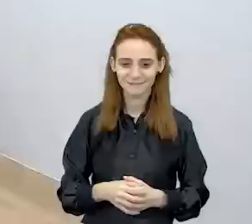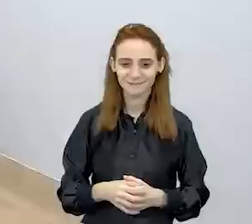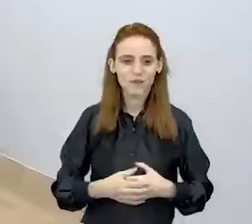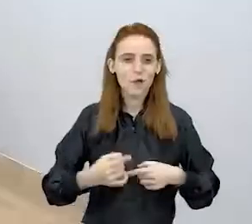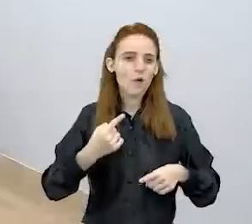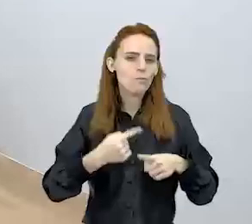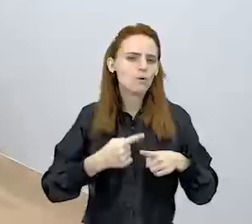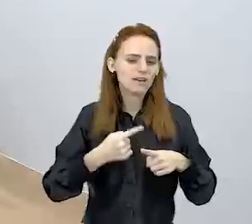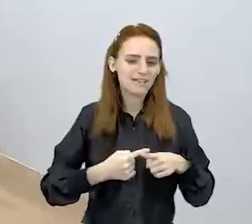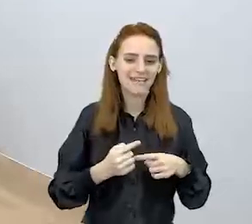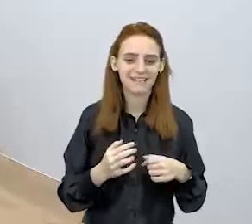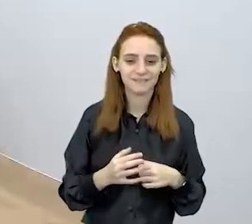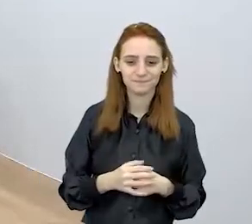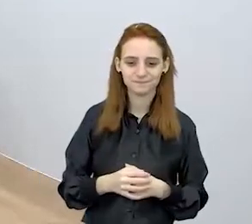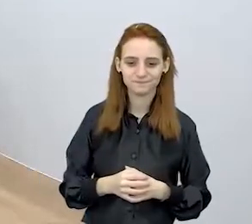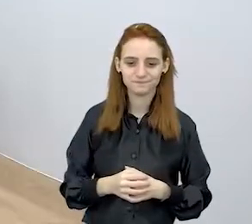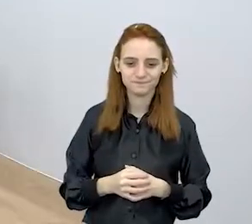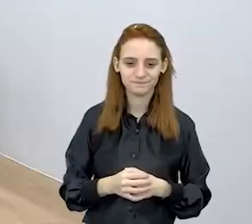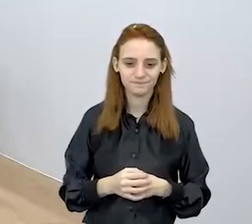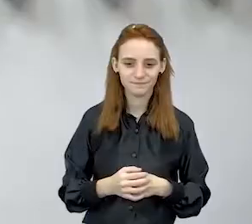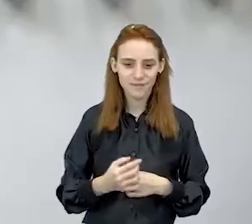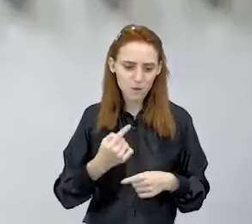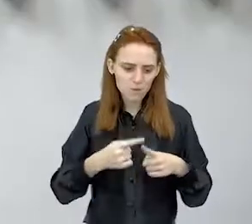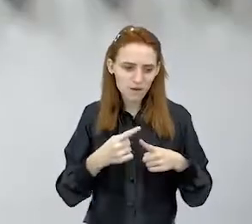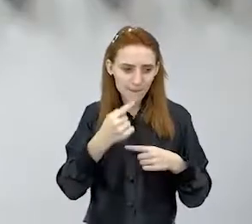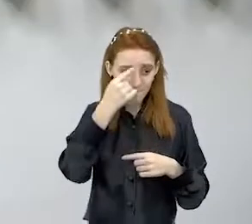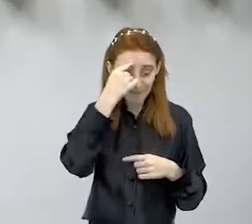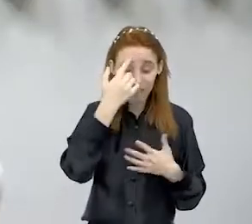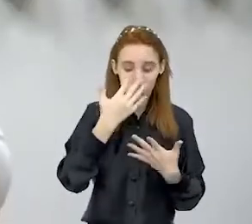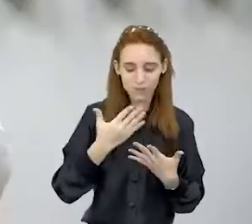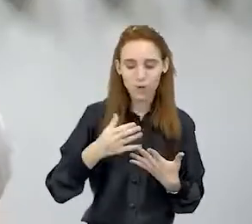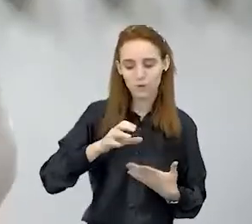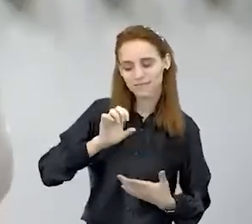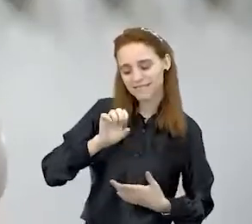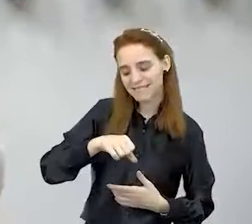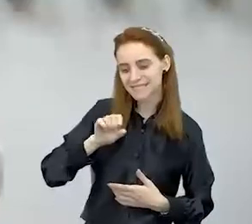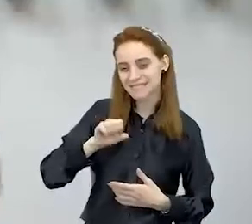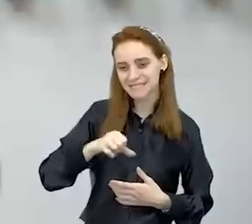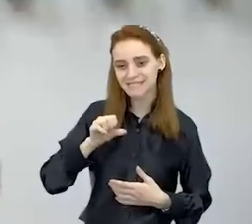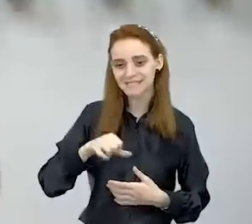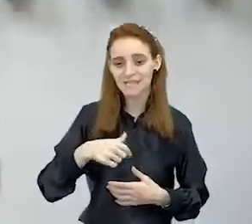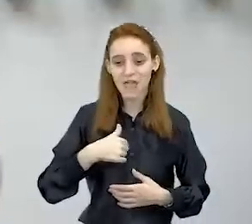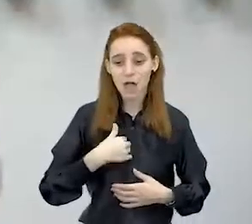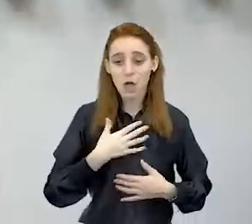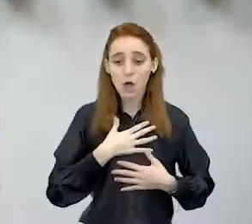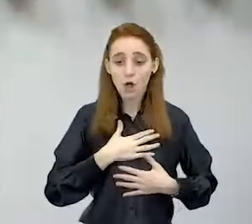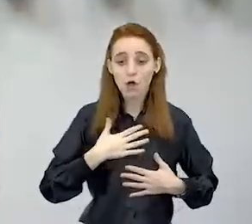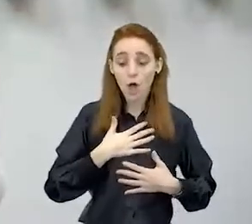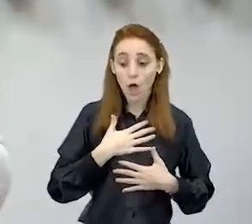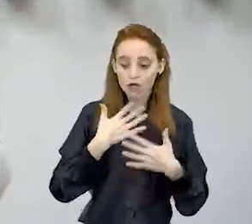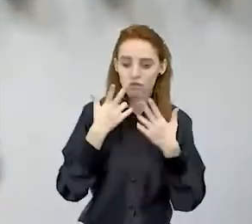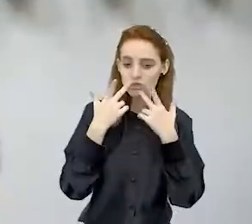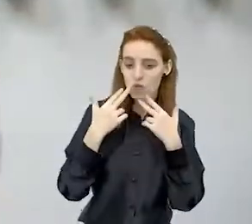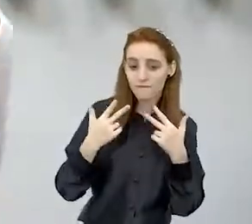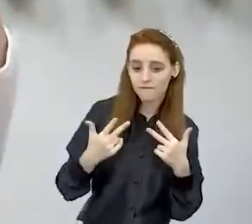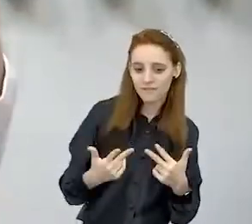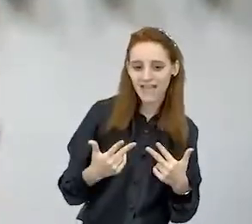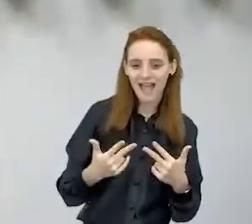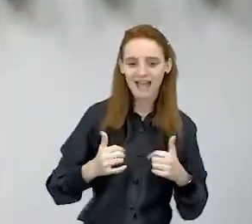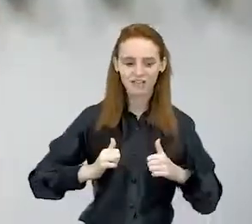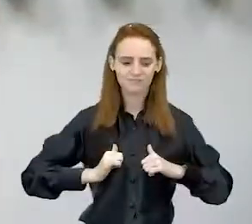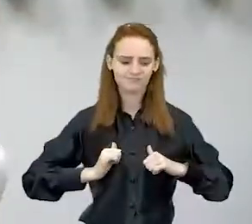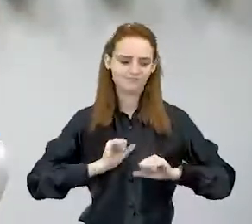Porque repensou, né? Porque é isso? Porque repensou? Exatamente, eu gosto. Eu gosto dessa coisa de inovar, de sair da zona